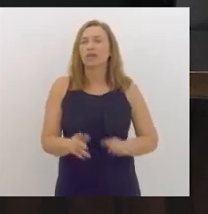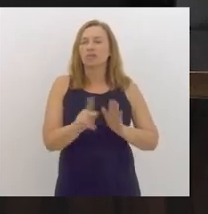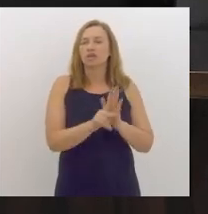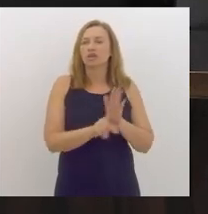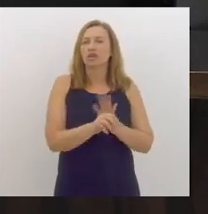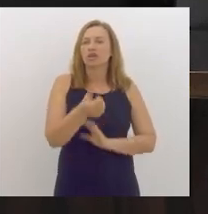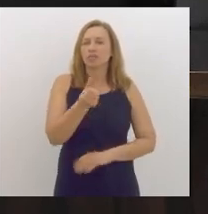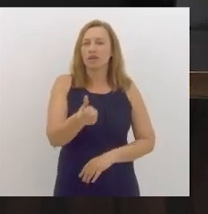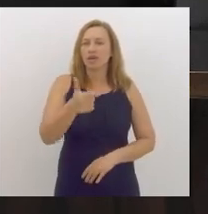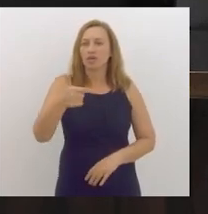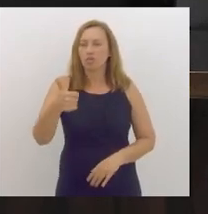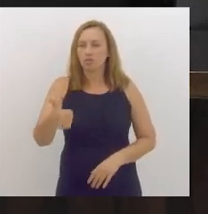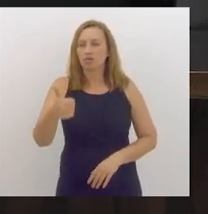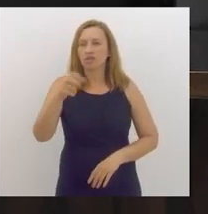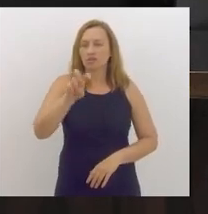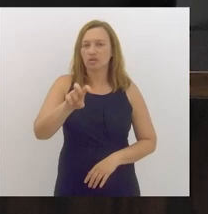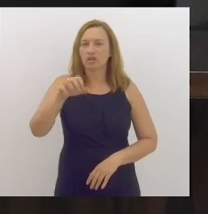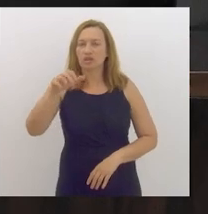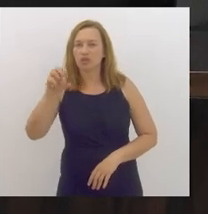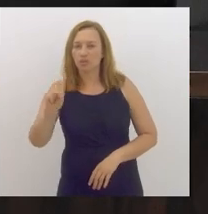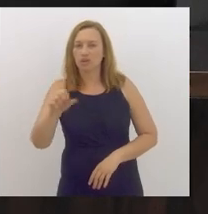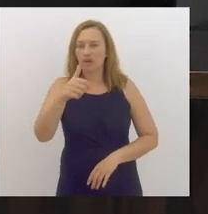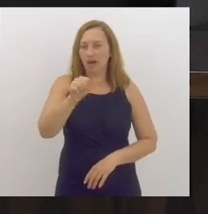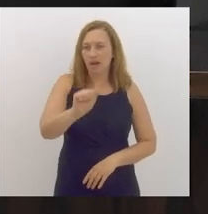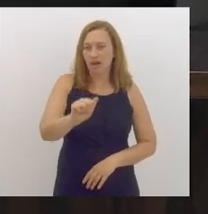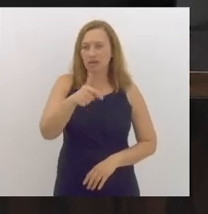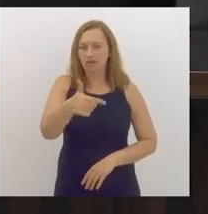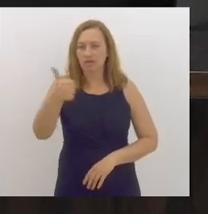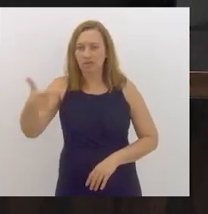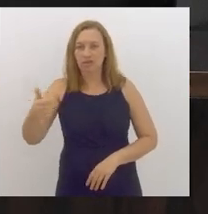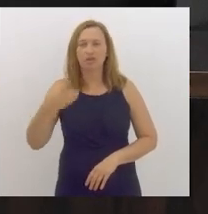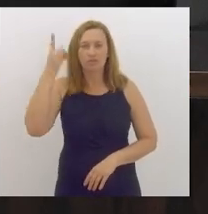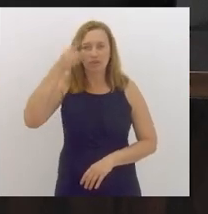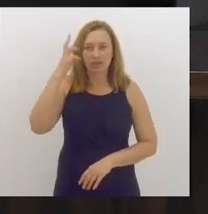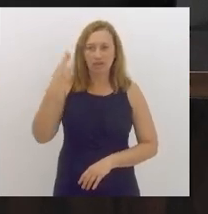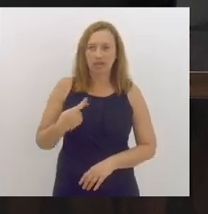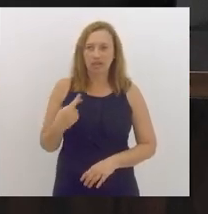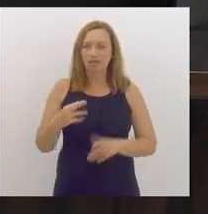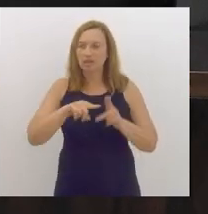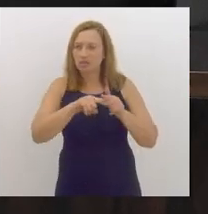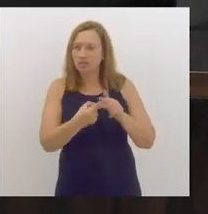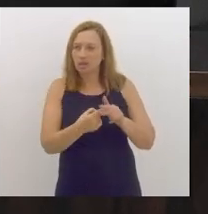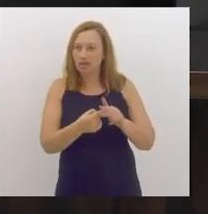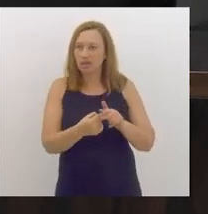lei 6158-A de 22, de autoria da deputada Renata Souza, que altera